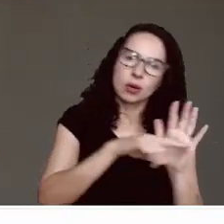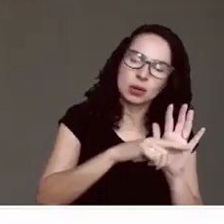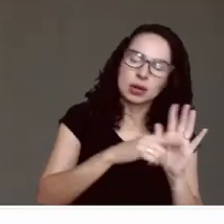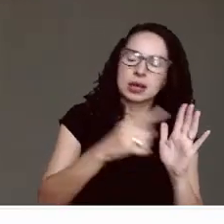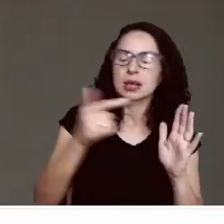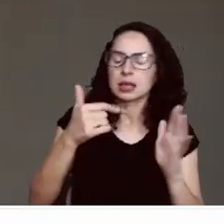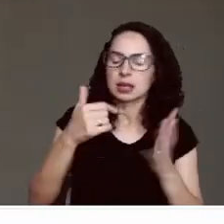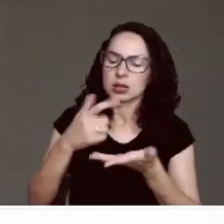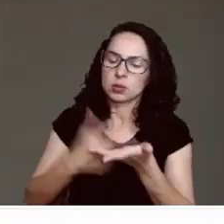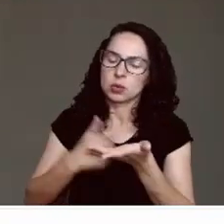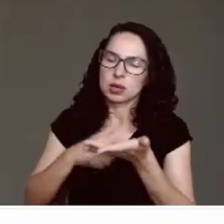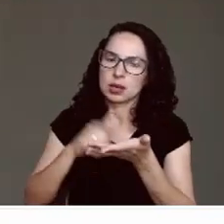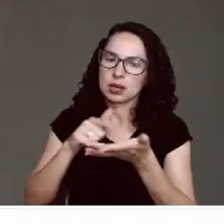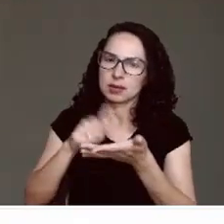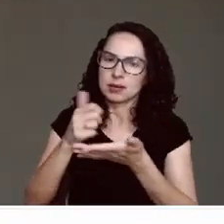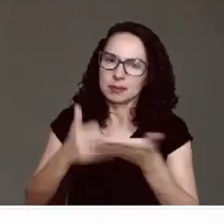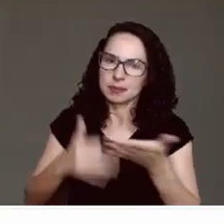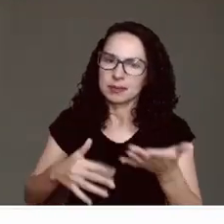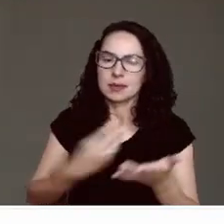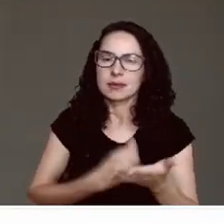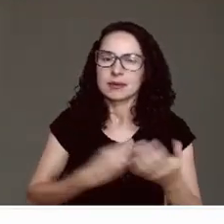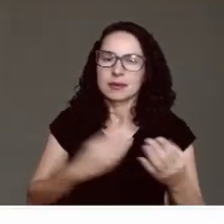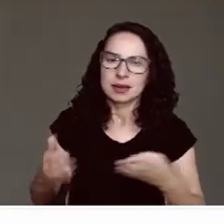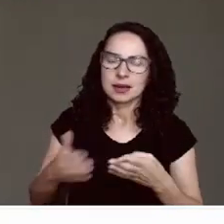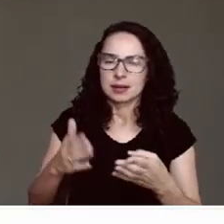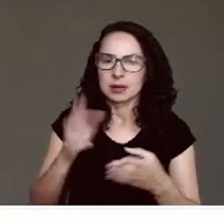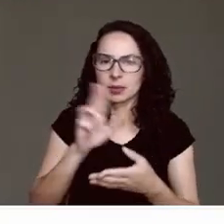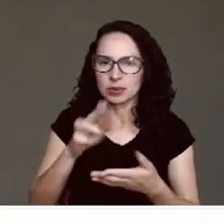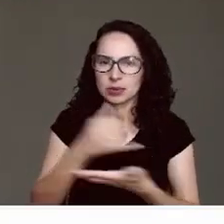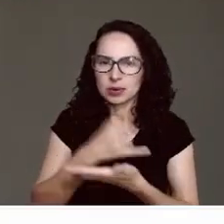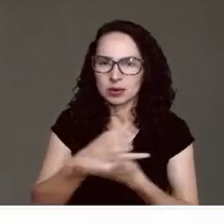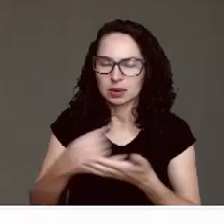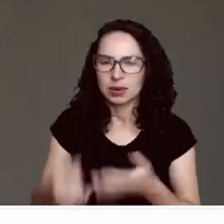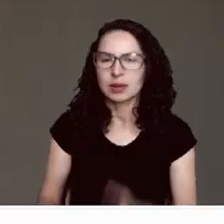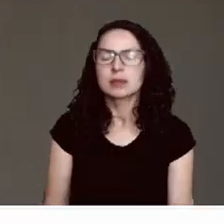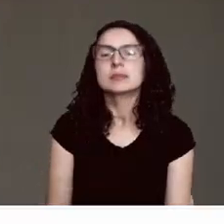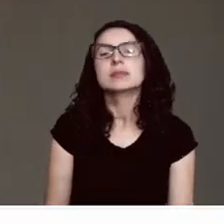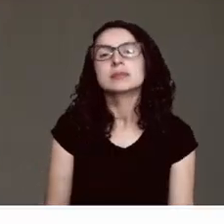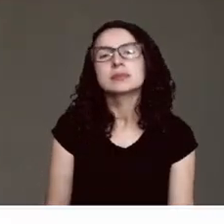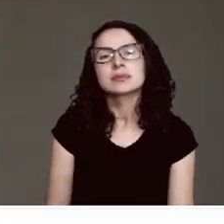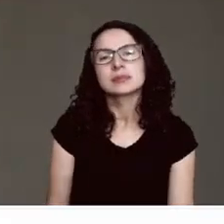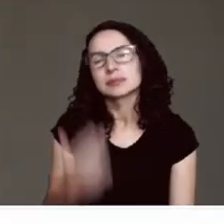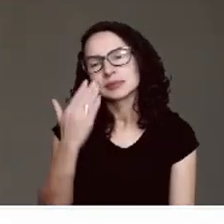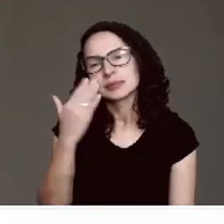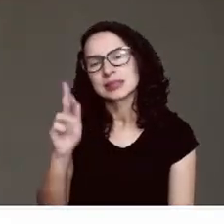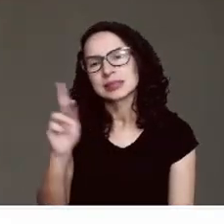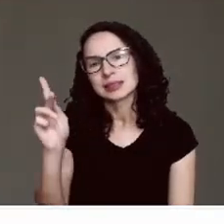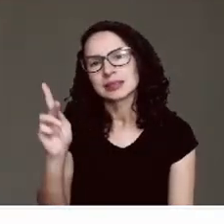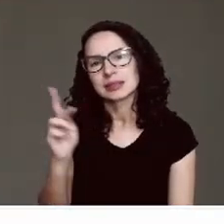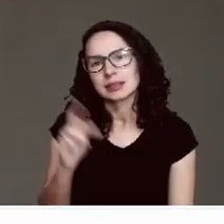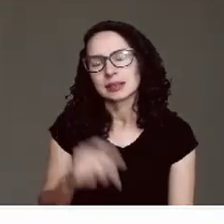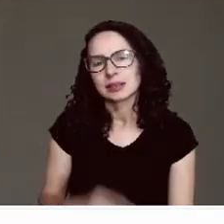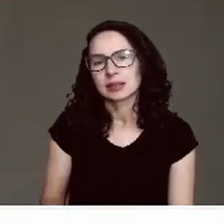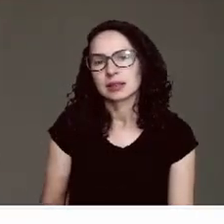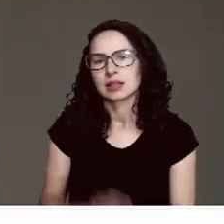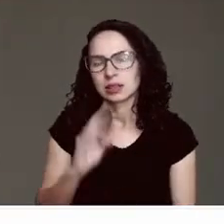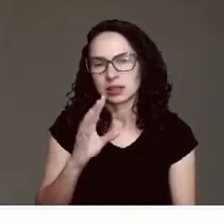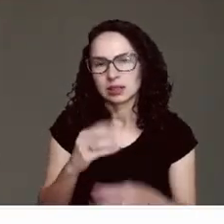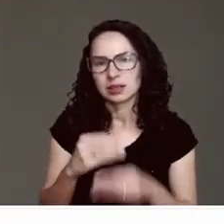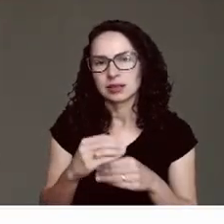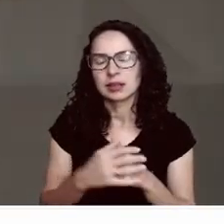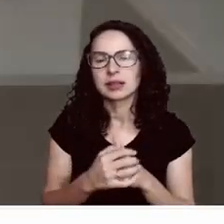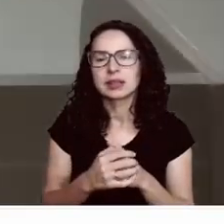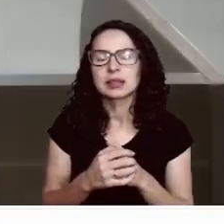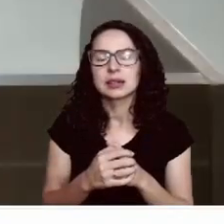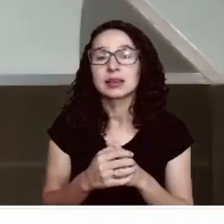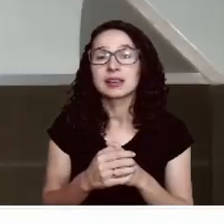quem trilha esse caminho do uso das drogas aí. Obrigado, Cacá. Só complementando, Fran